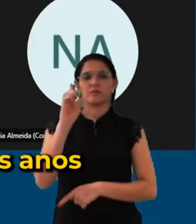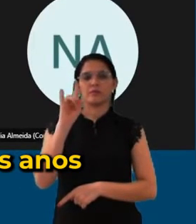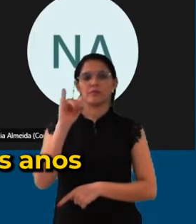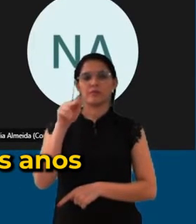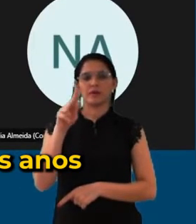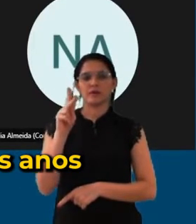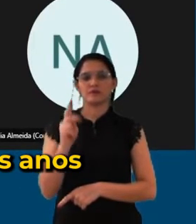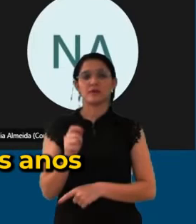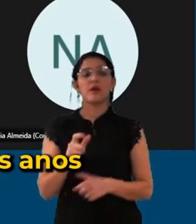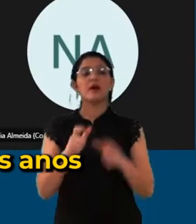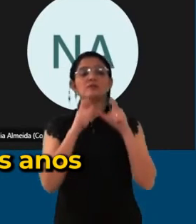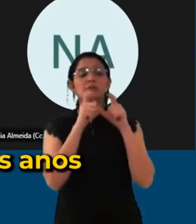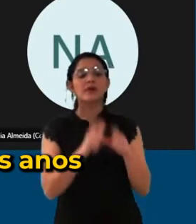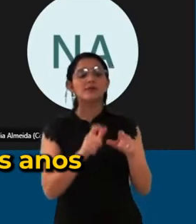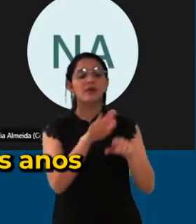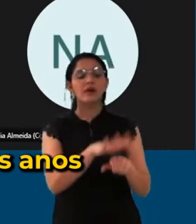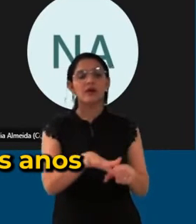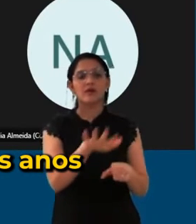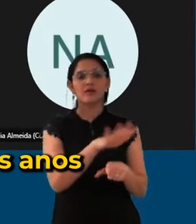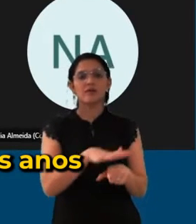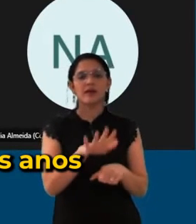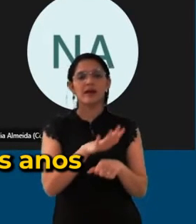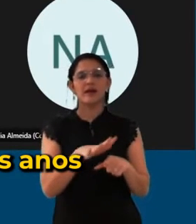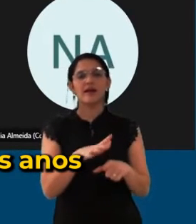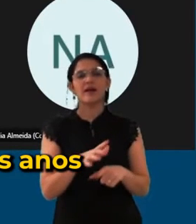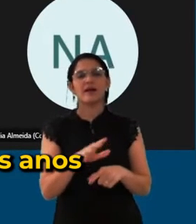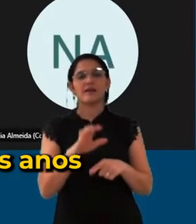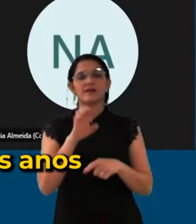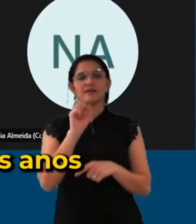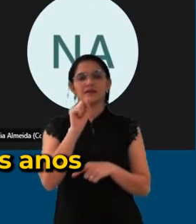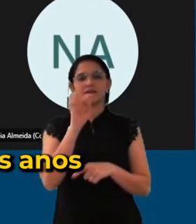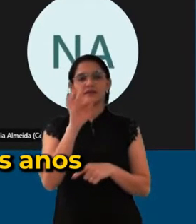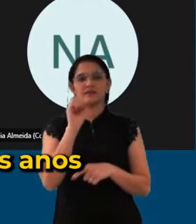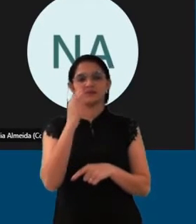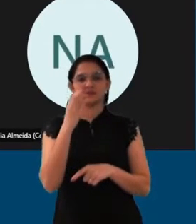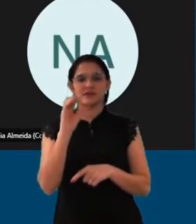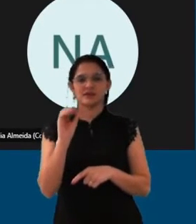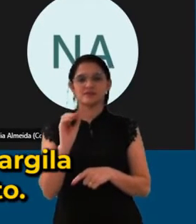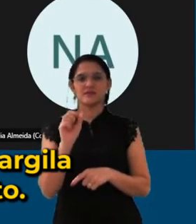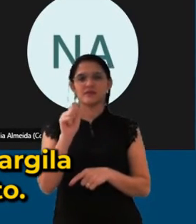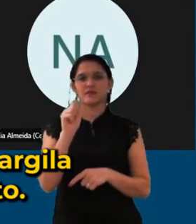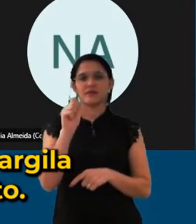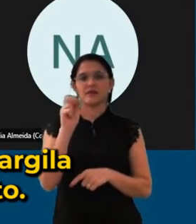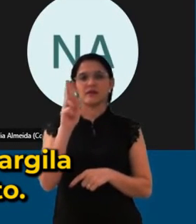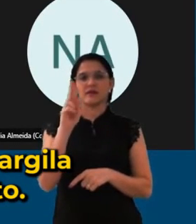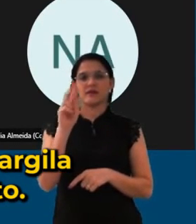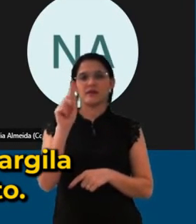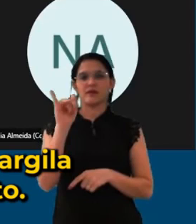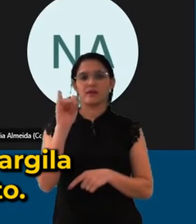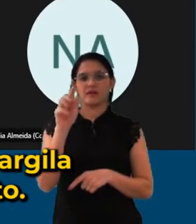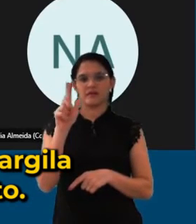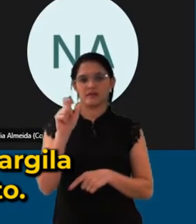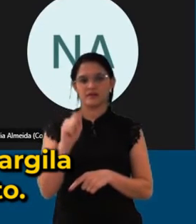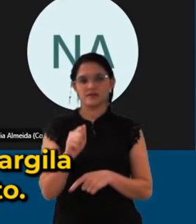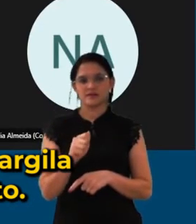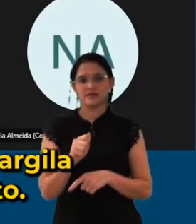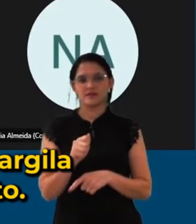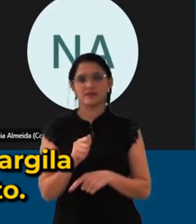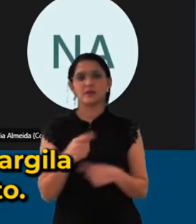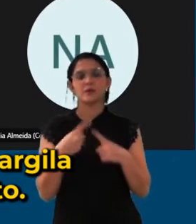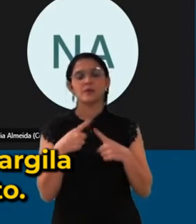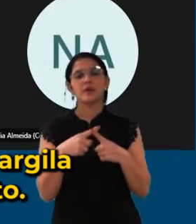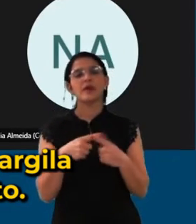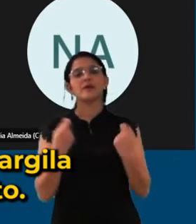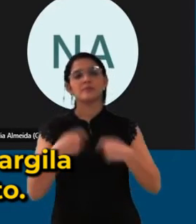de argila, ela se realizou no início dos anos 2000, em função da necessidade de utilização de argila